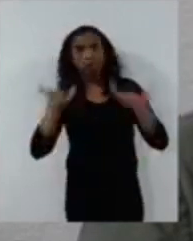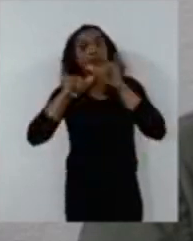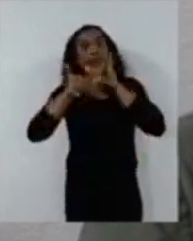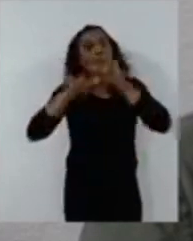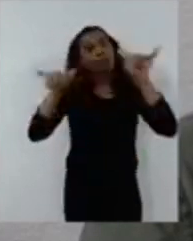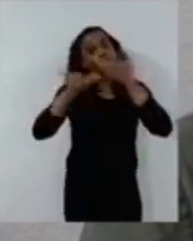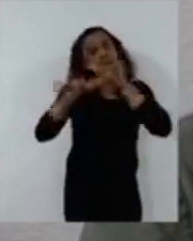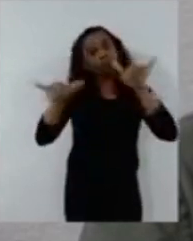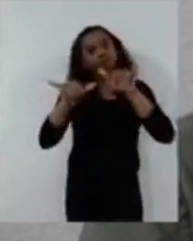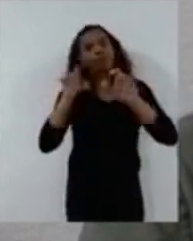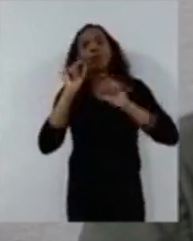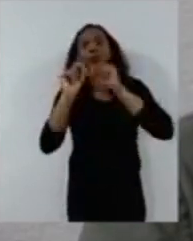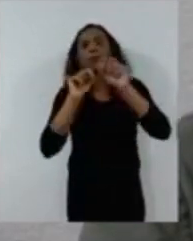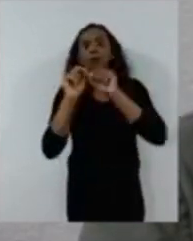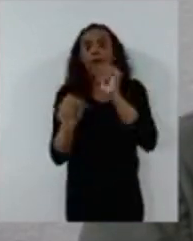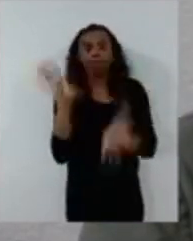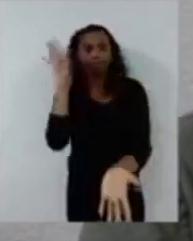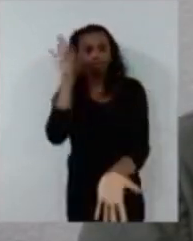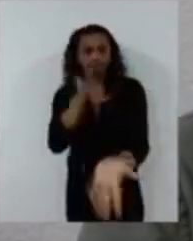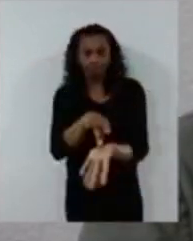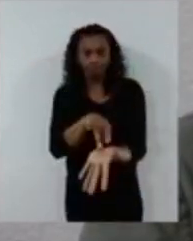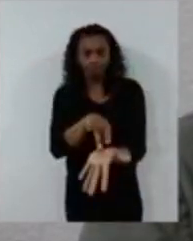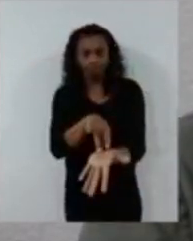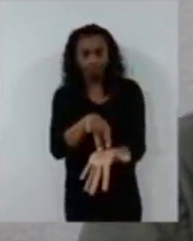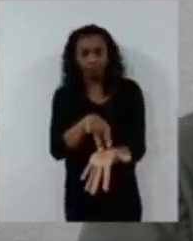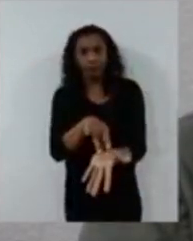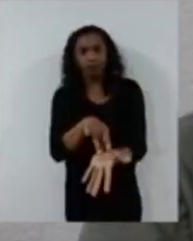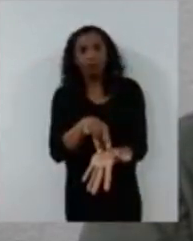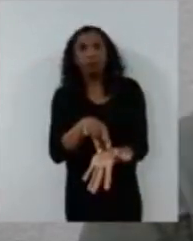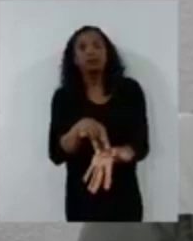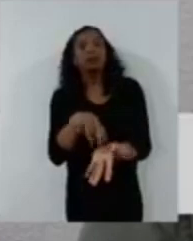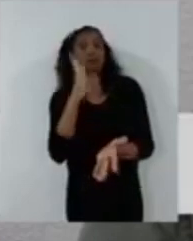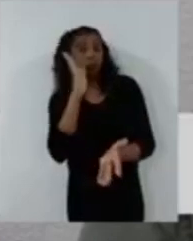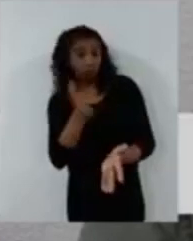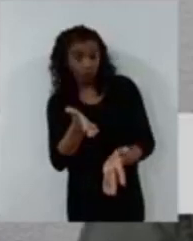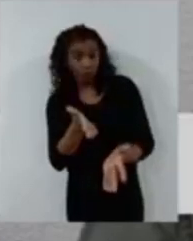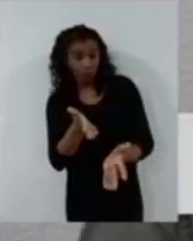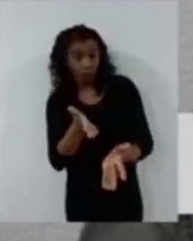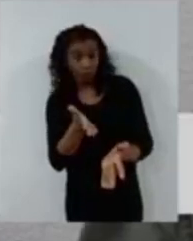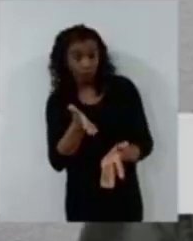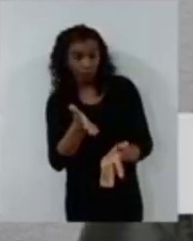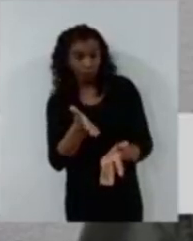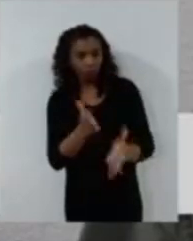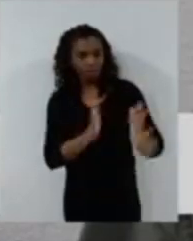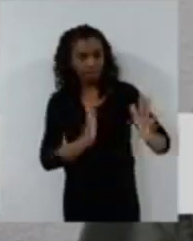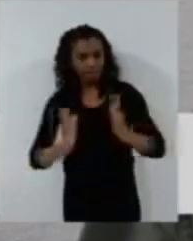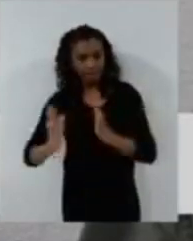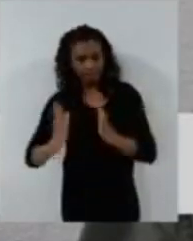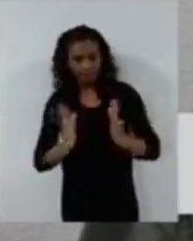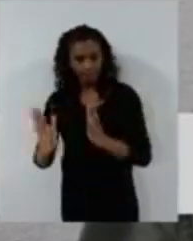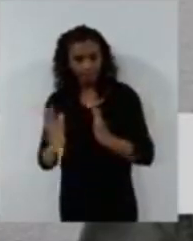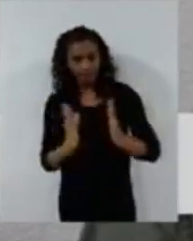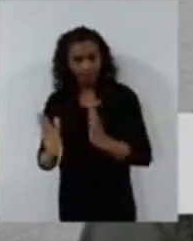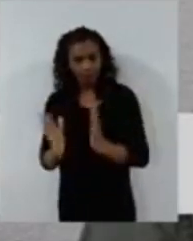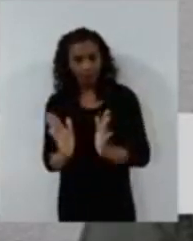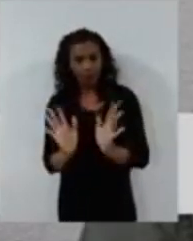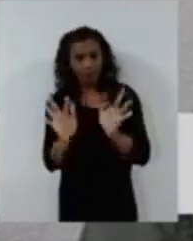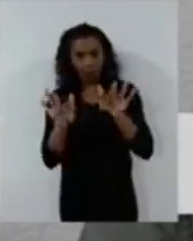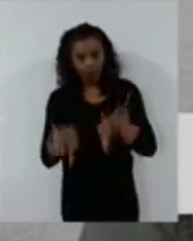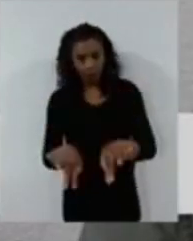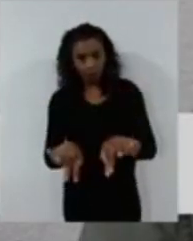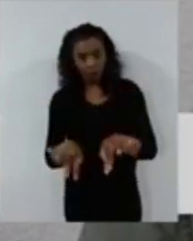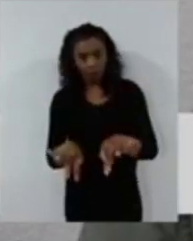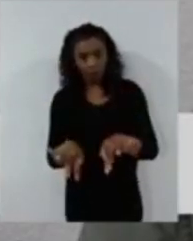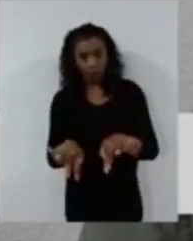você de maneira oficial. Já está em fase final uma conquista